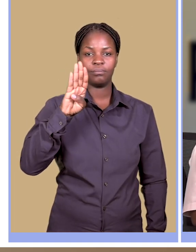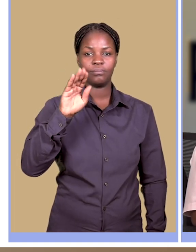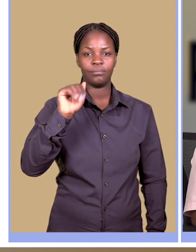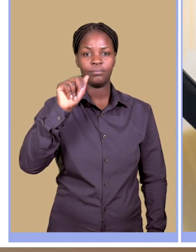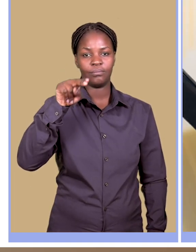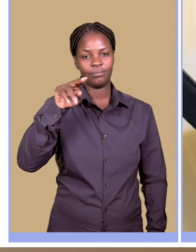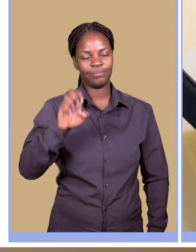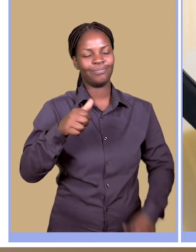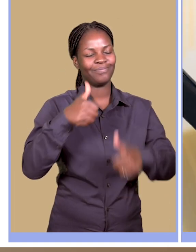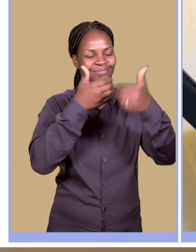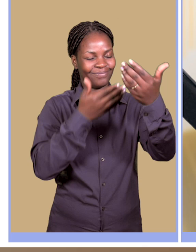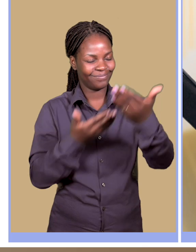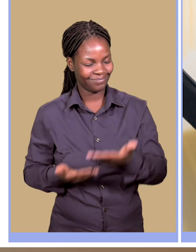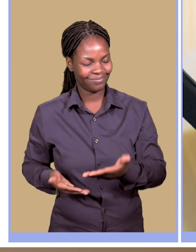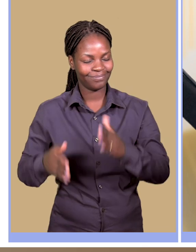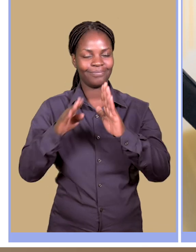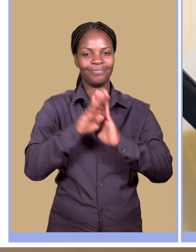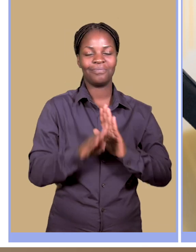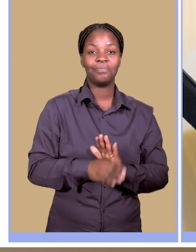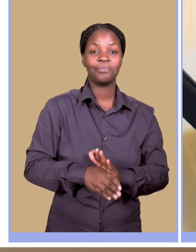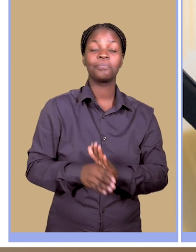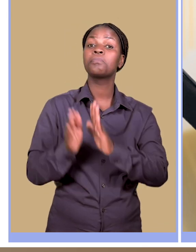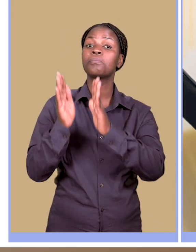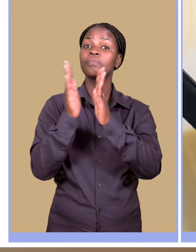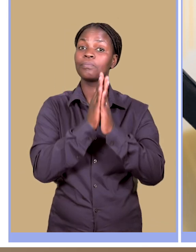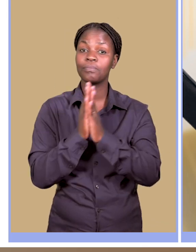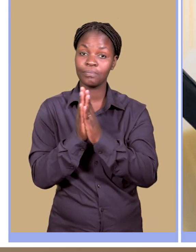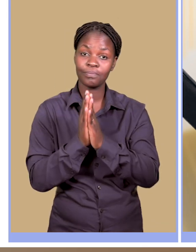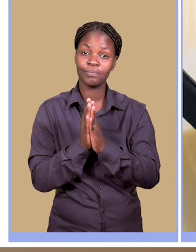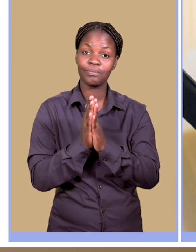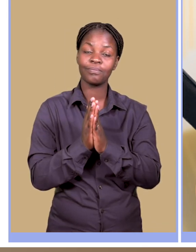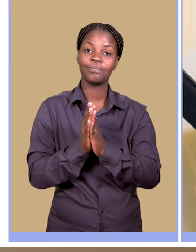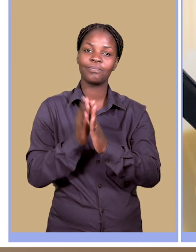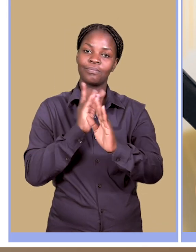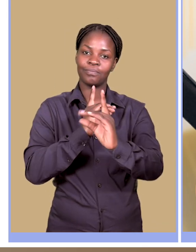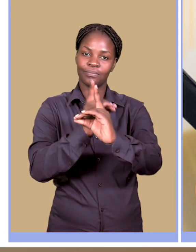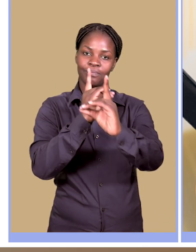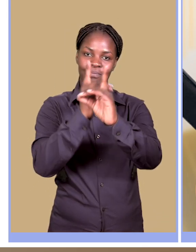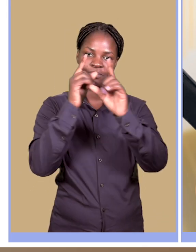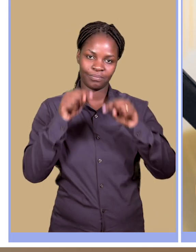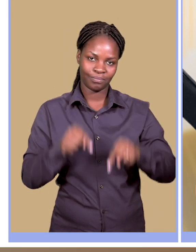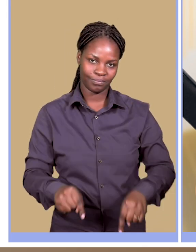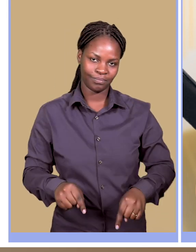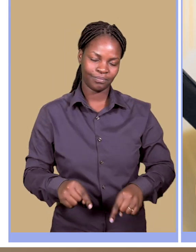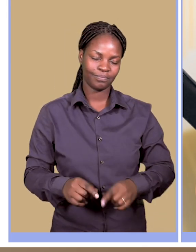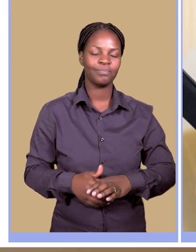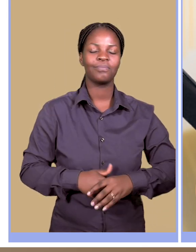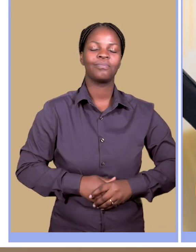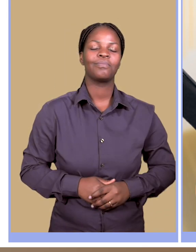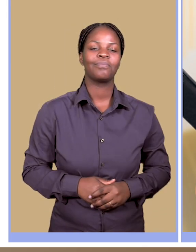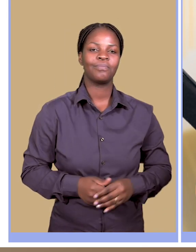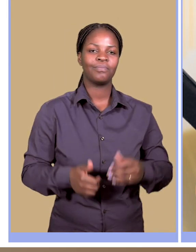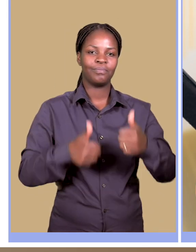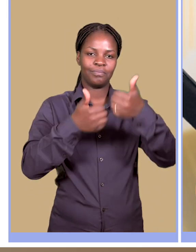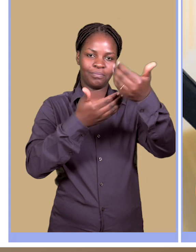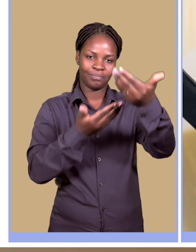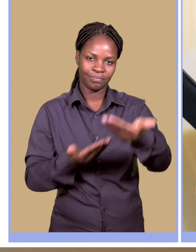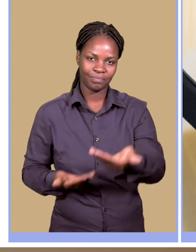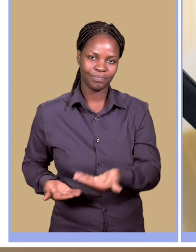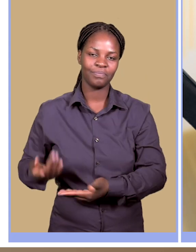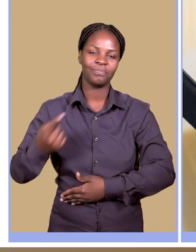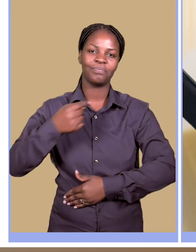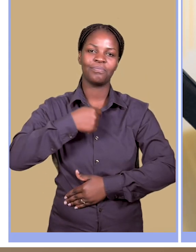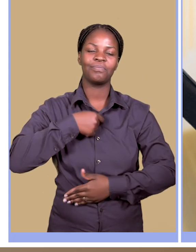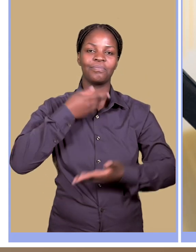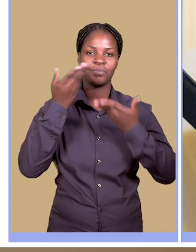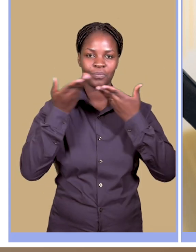podcast. Obrigado, Bata, obrigado TV Surdo e o programa Mercado por me convidar a participar